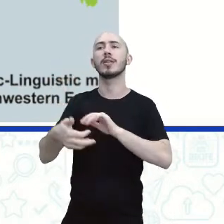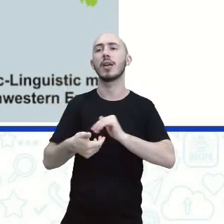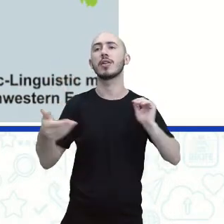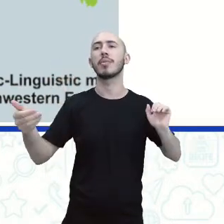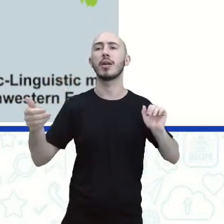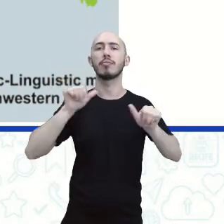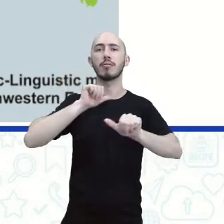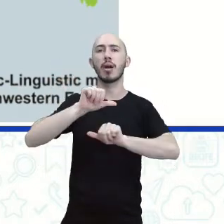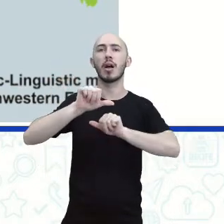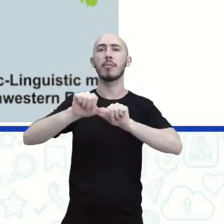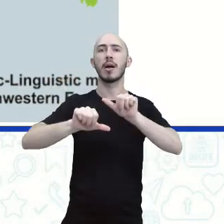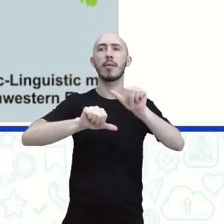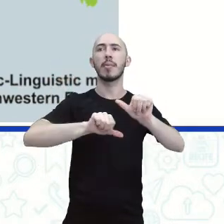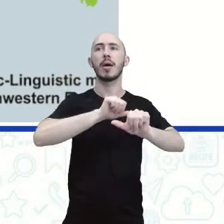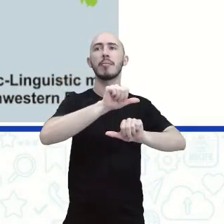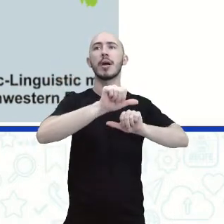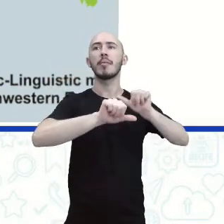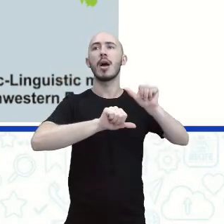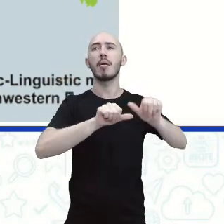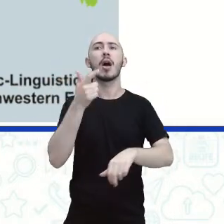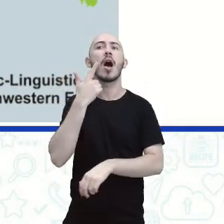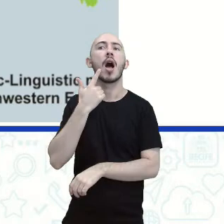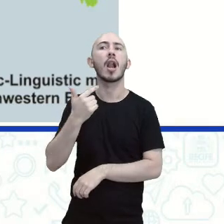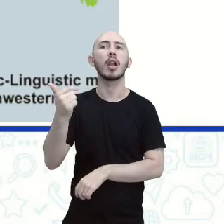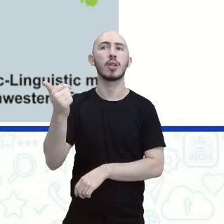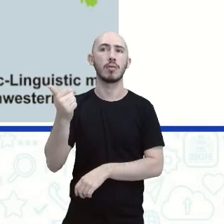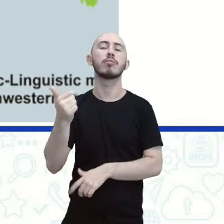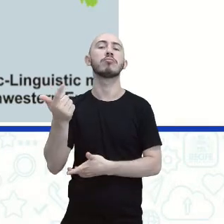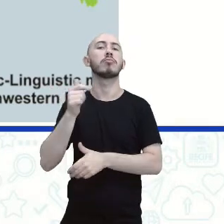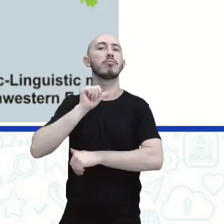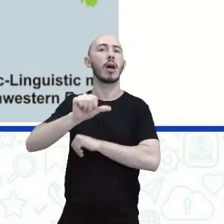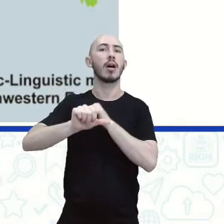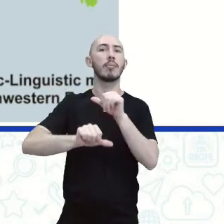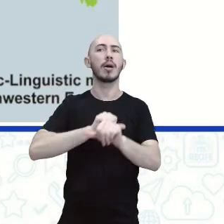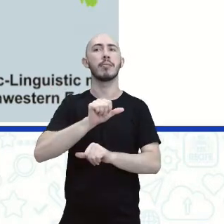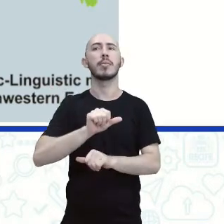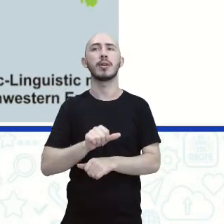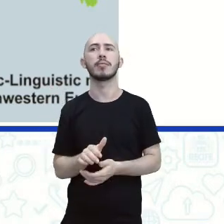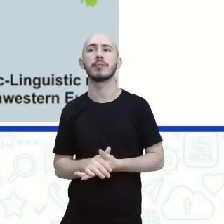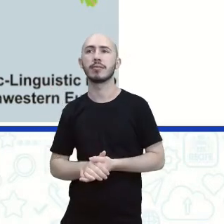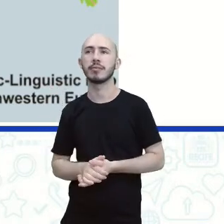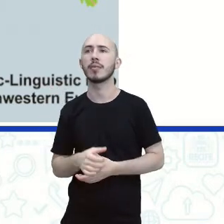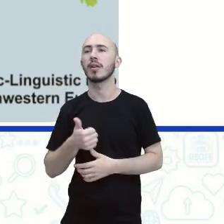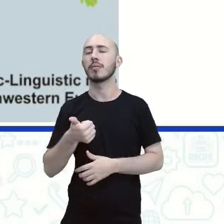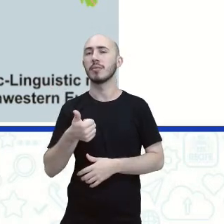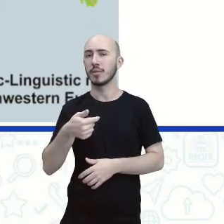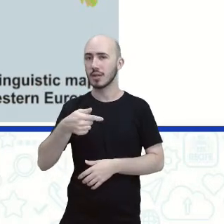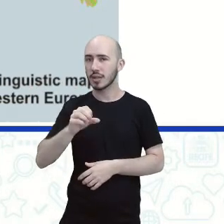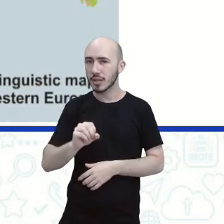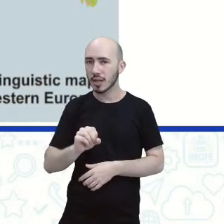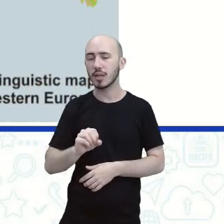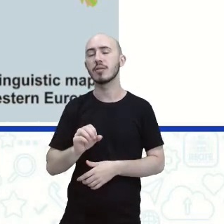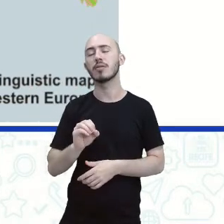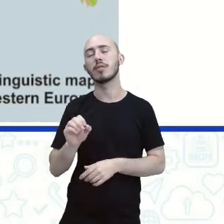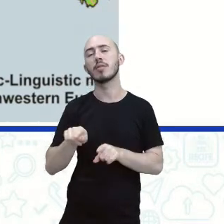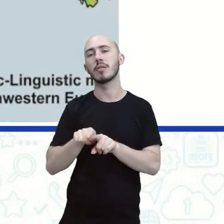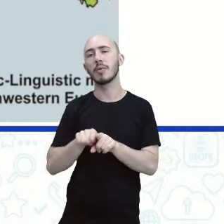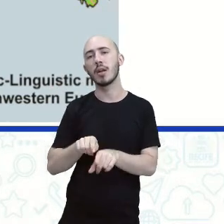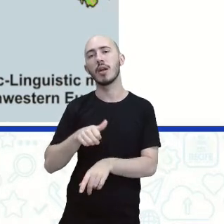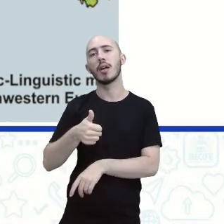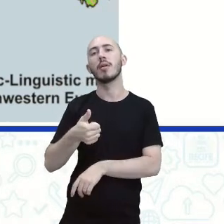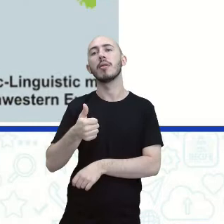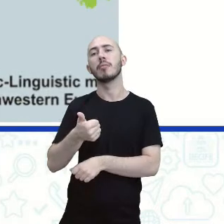a questão linguística dela aqui, tá? Então é dentro da Espanha, 1500, 1600, 1700, tá?